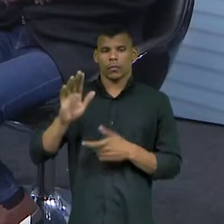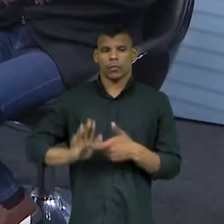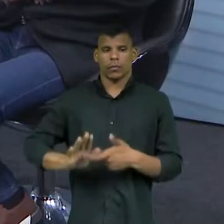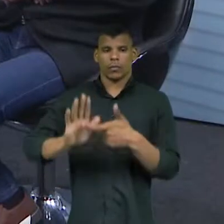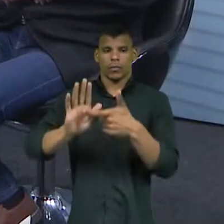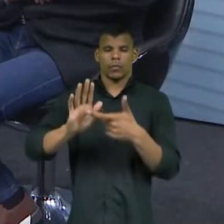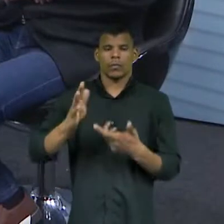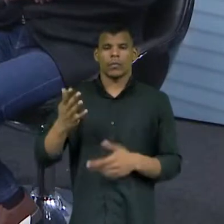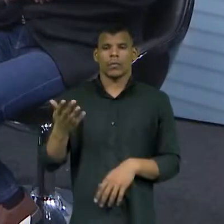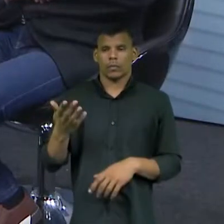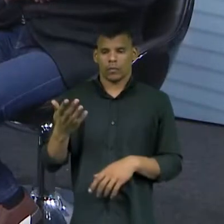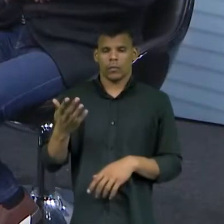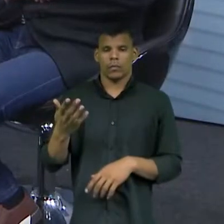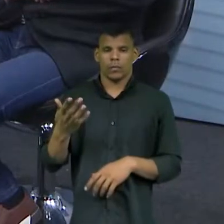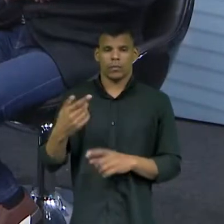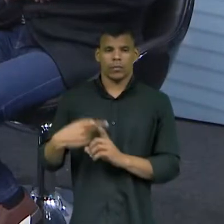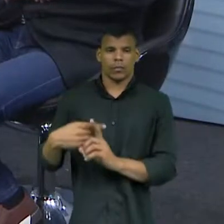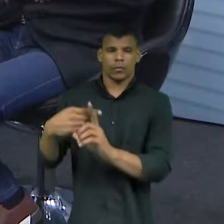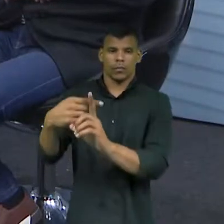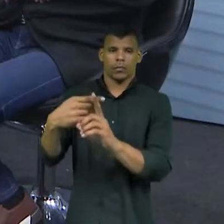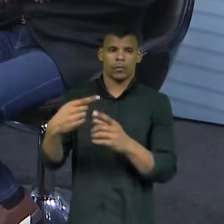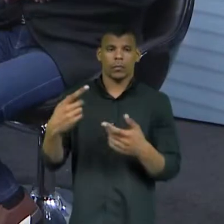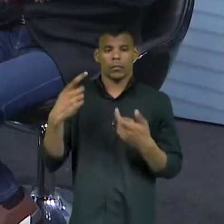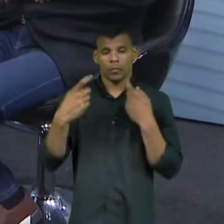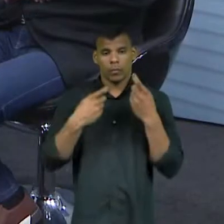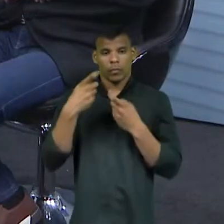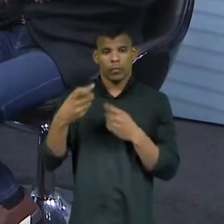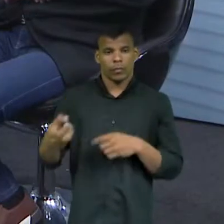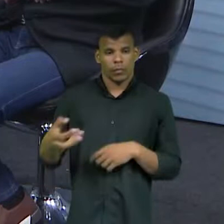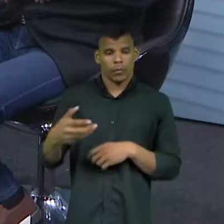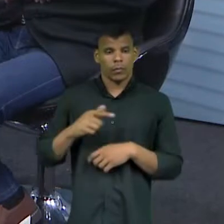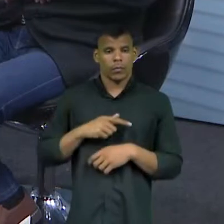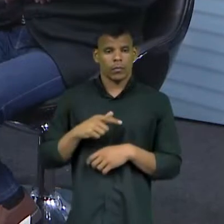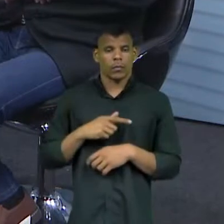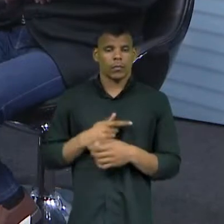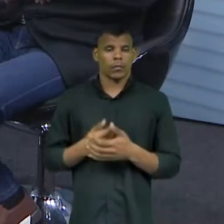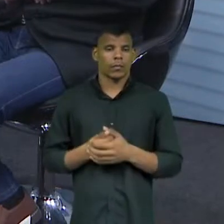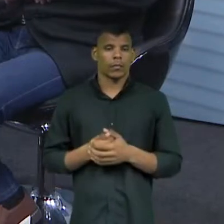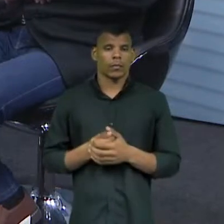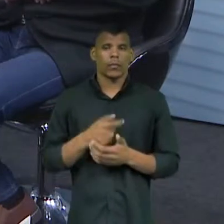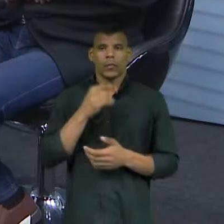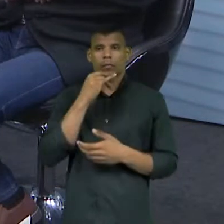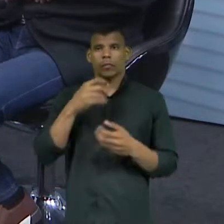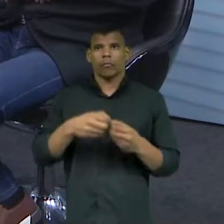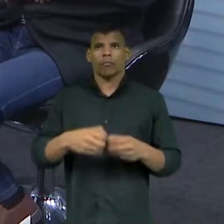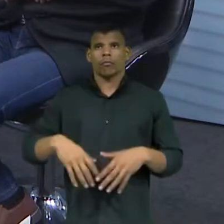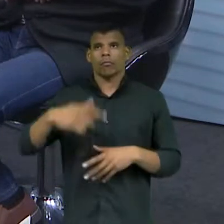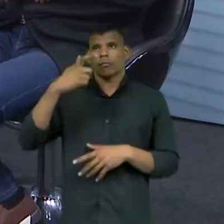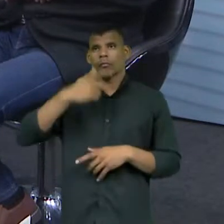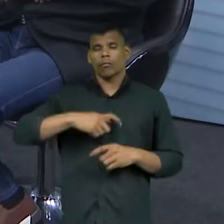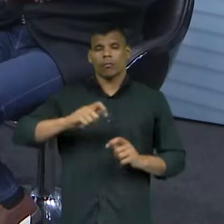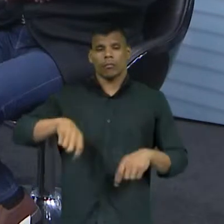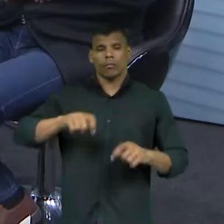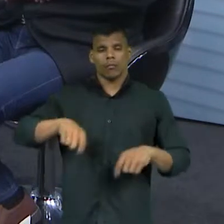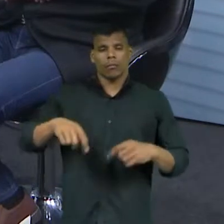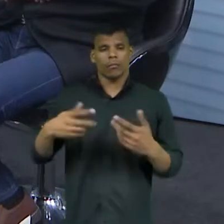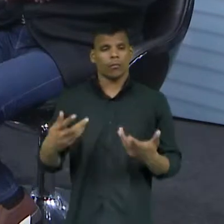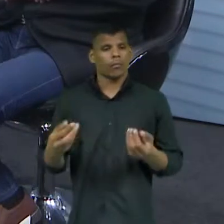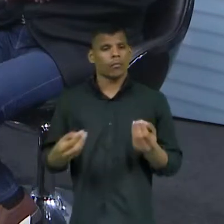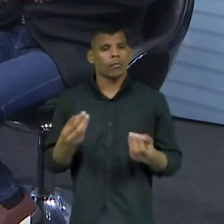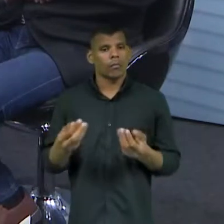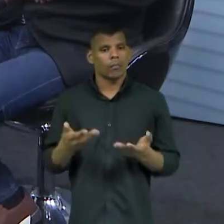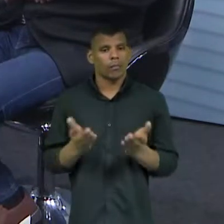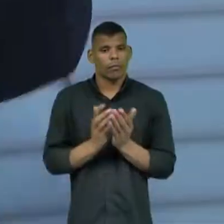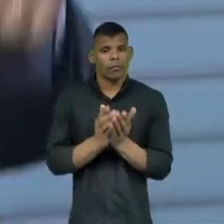esses benefícios. Porque há sempre uma preocupação do novo. Ah, rapaz, isso aqui pode me prejudicar, eu não vou poder mais circular com a minha jangada.